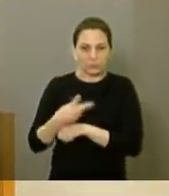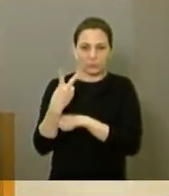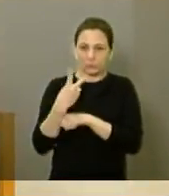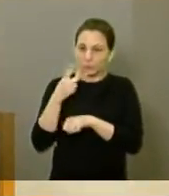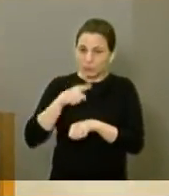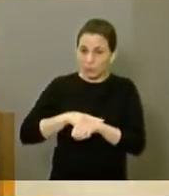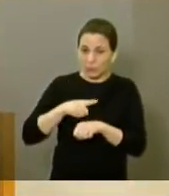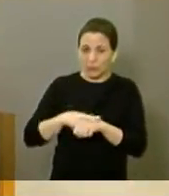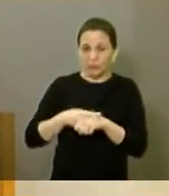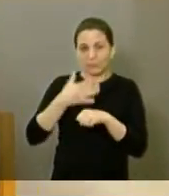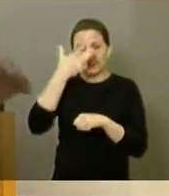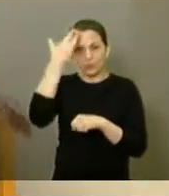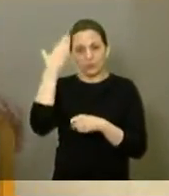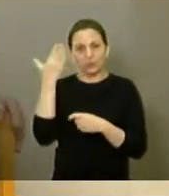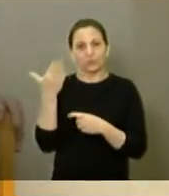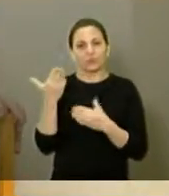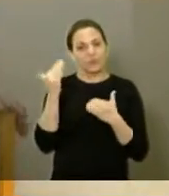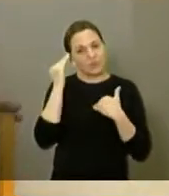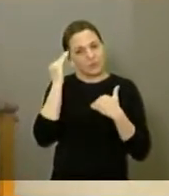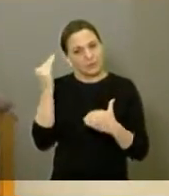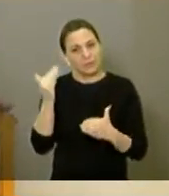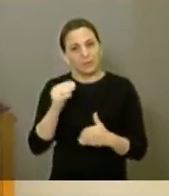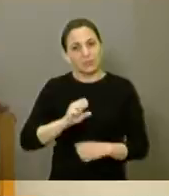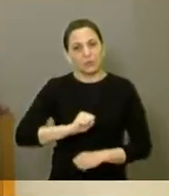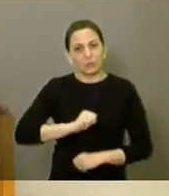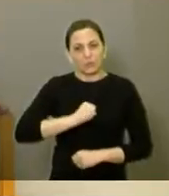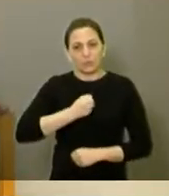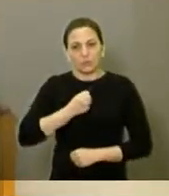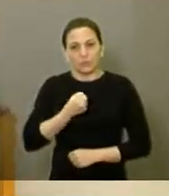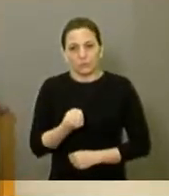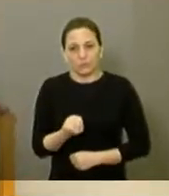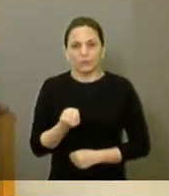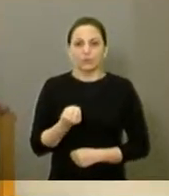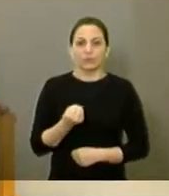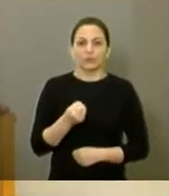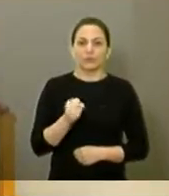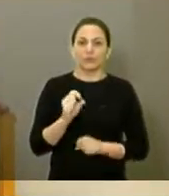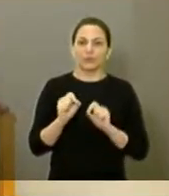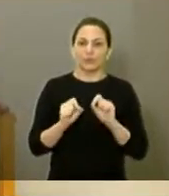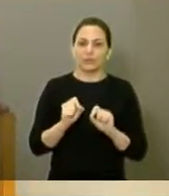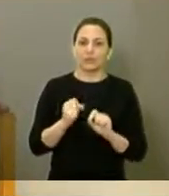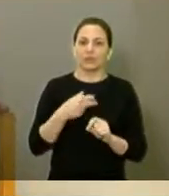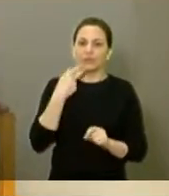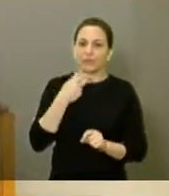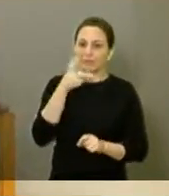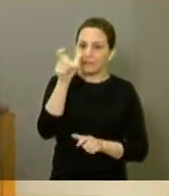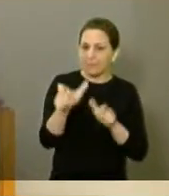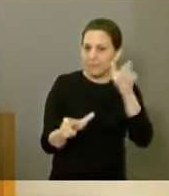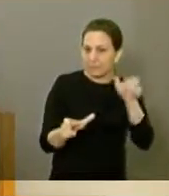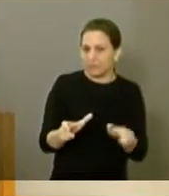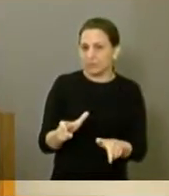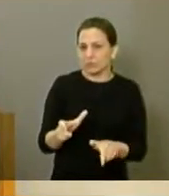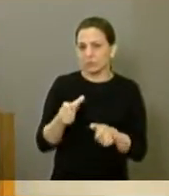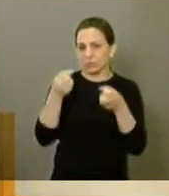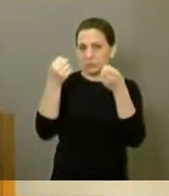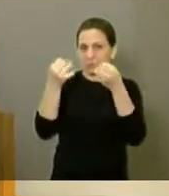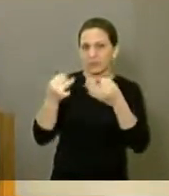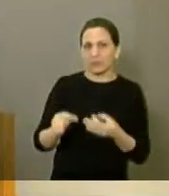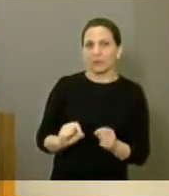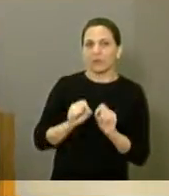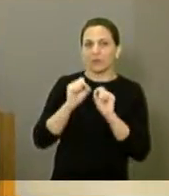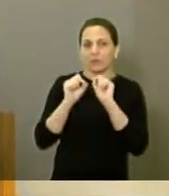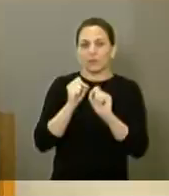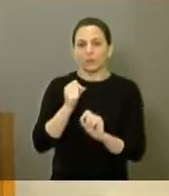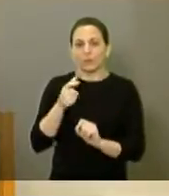agradecia o empenho da minha pessoa cheguei a falar para algumas pessoas que